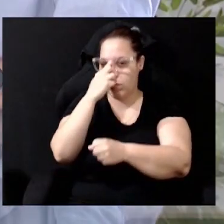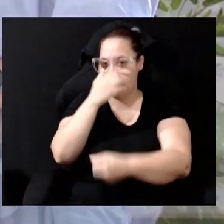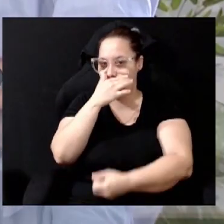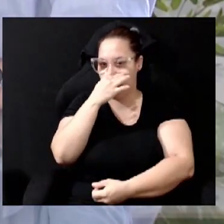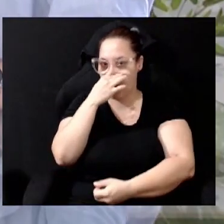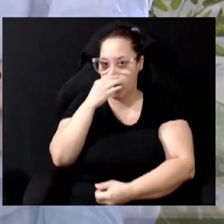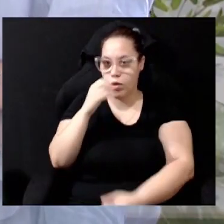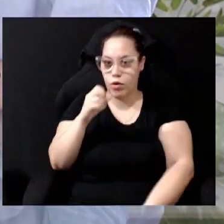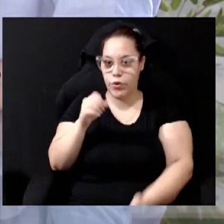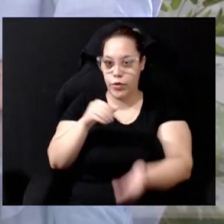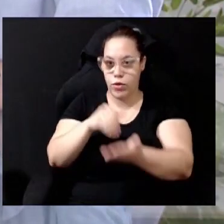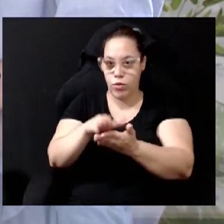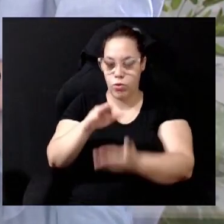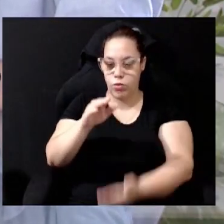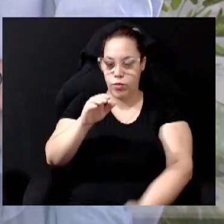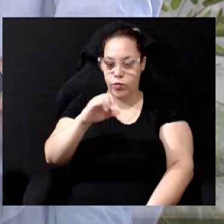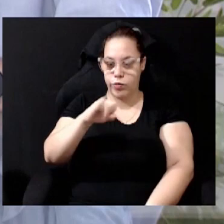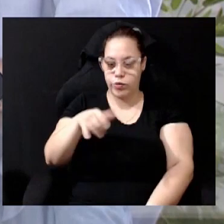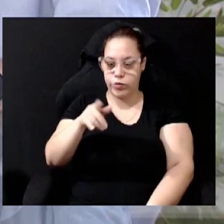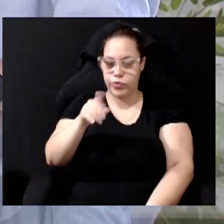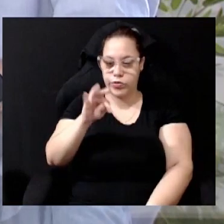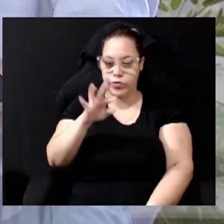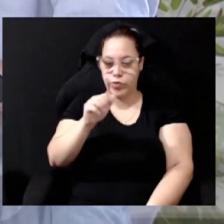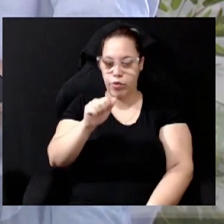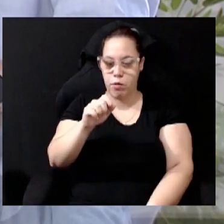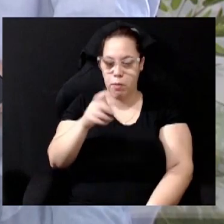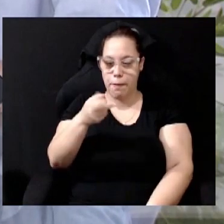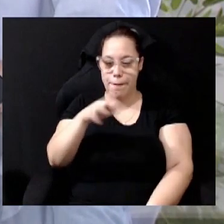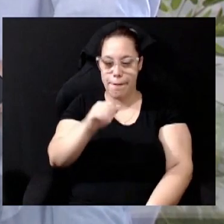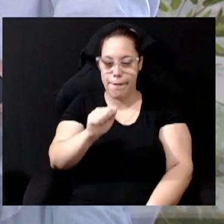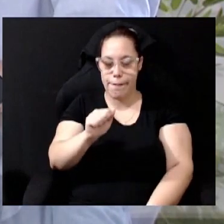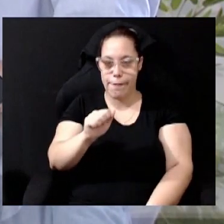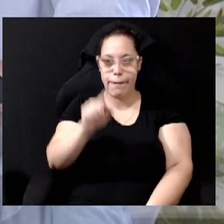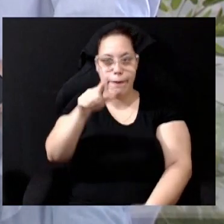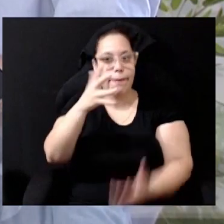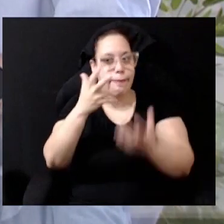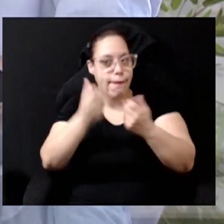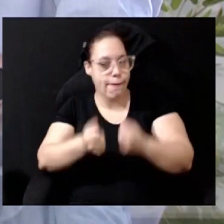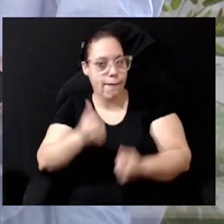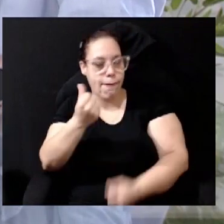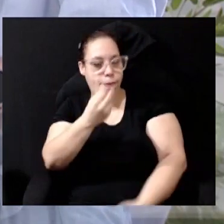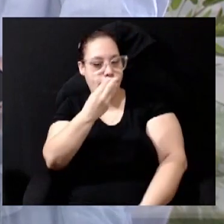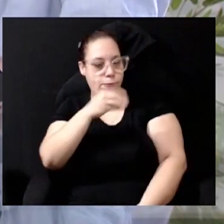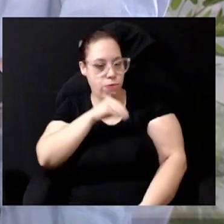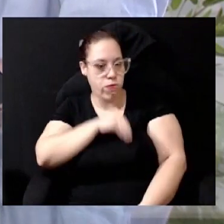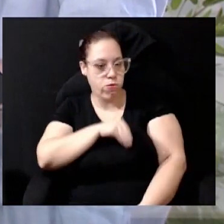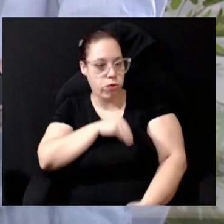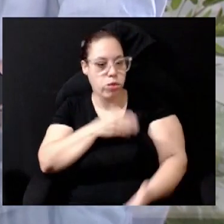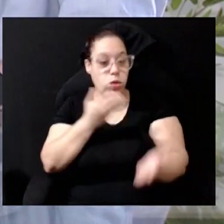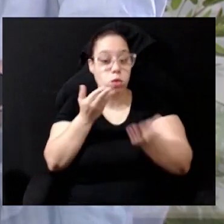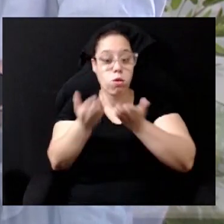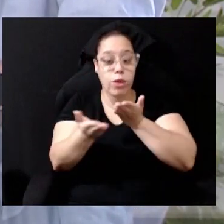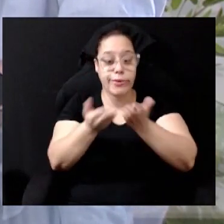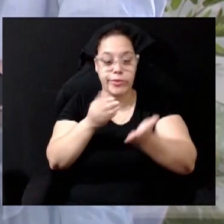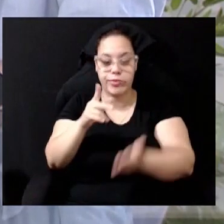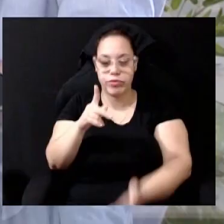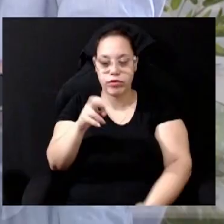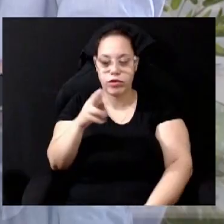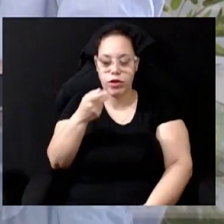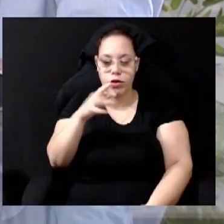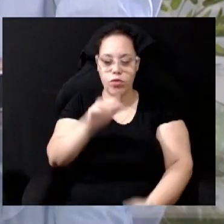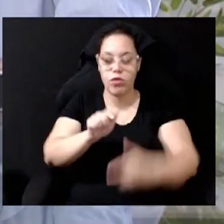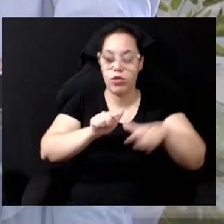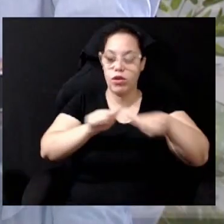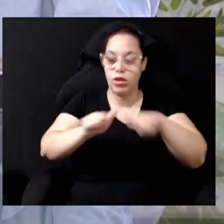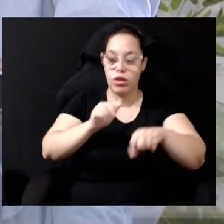eu acho que também é importante a gente lembrar que você recebe o seu 13º proporcional ao tempo trabalhado.